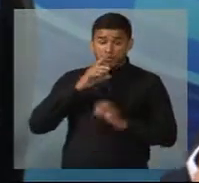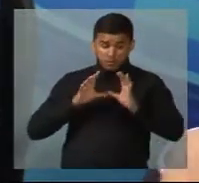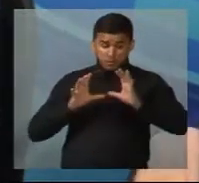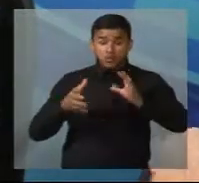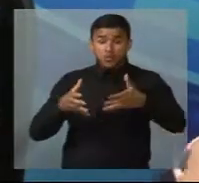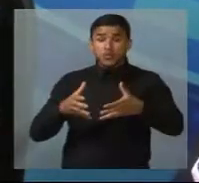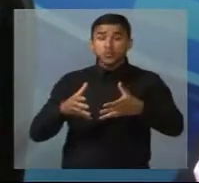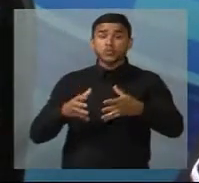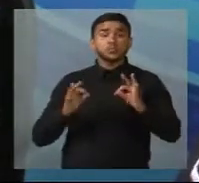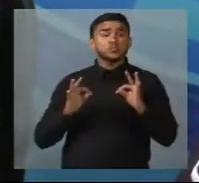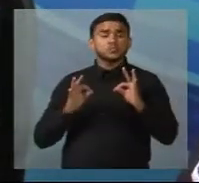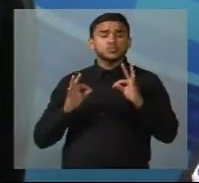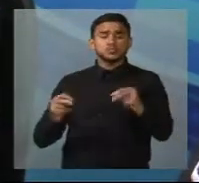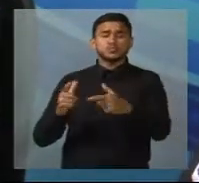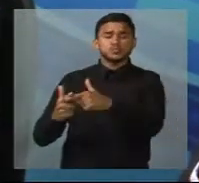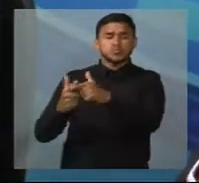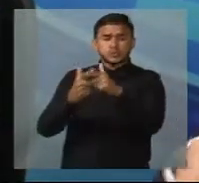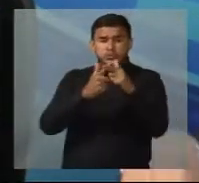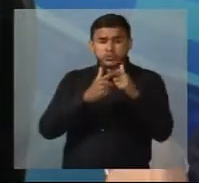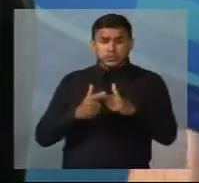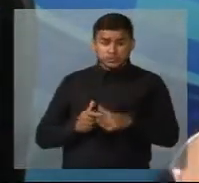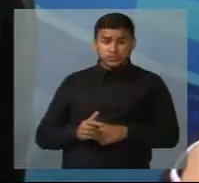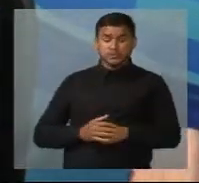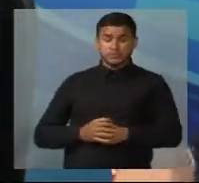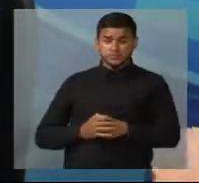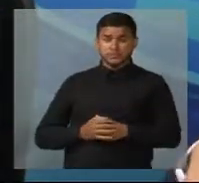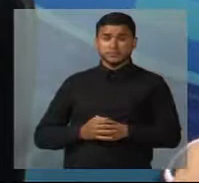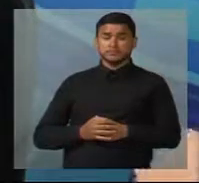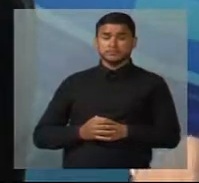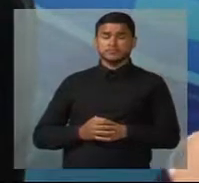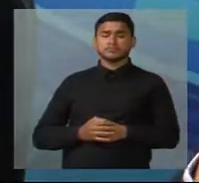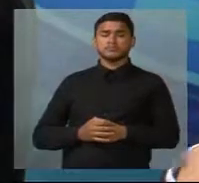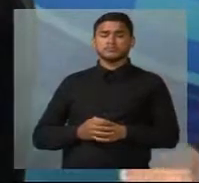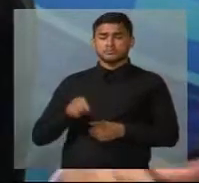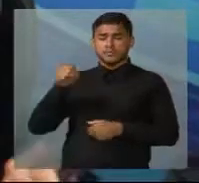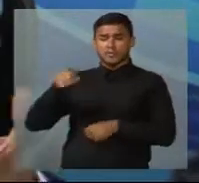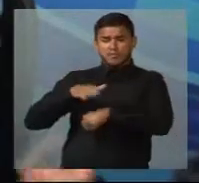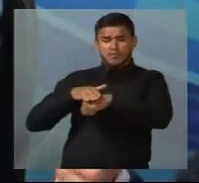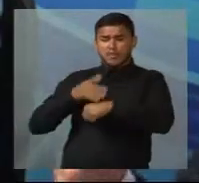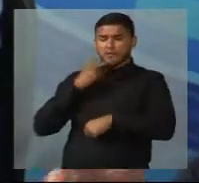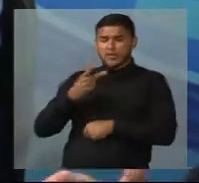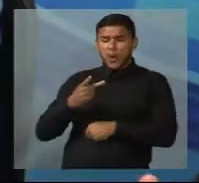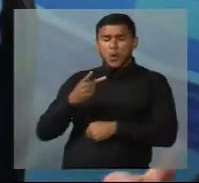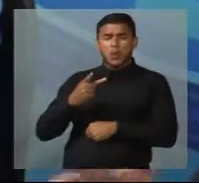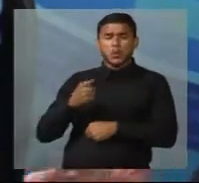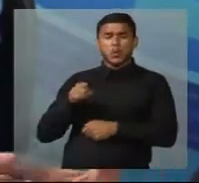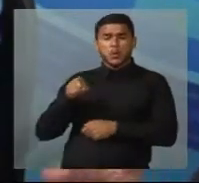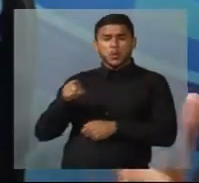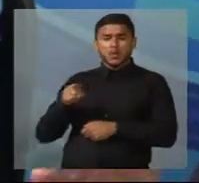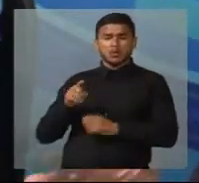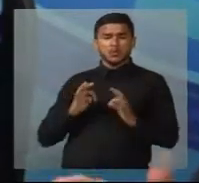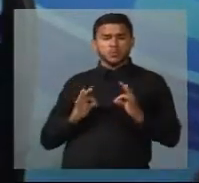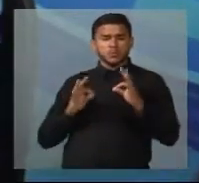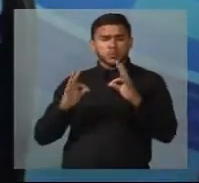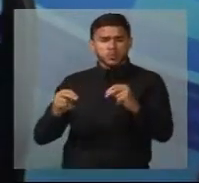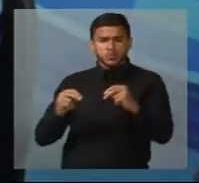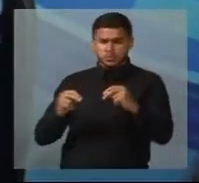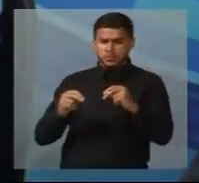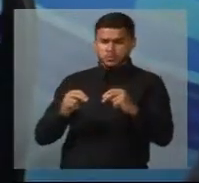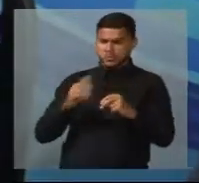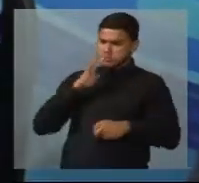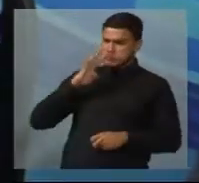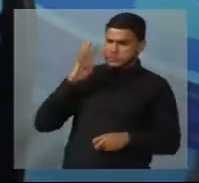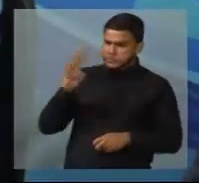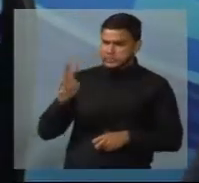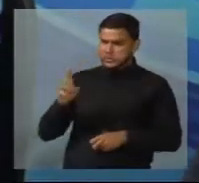que os escândalos trouxeram para o partido. É se colocar na posição de vítima, é defender essa tese do julgamento político, da condenação política e